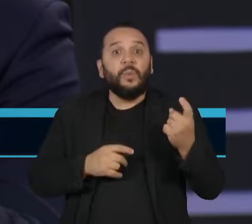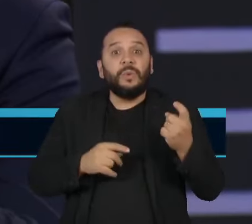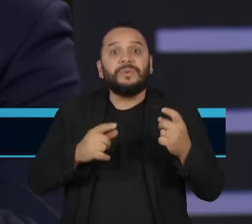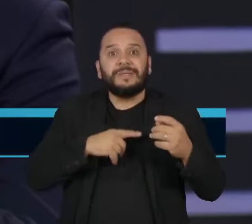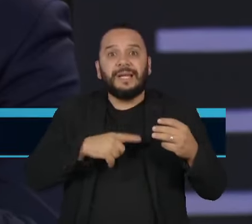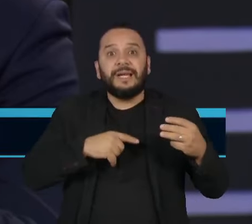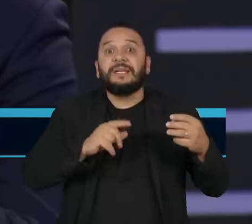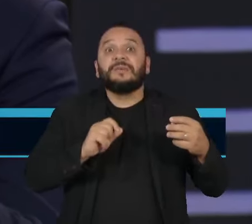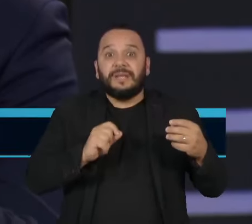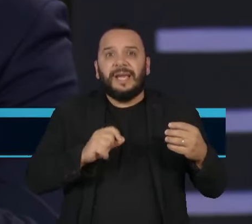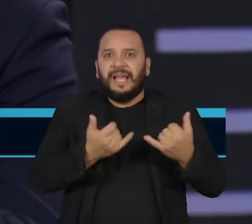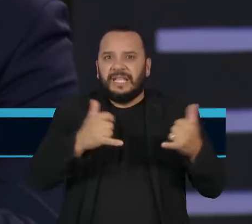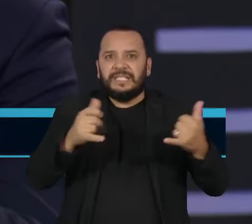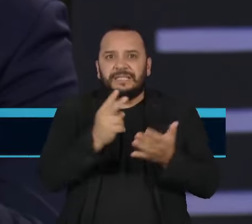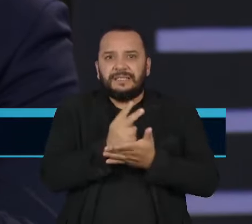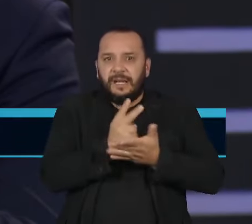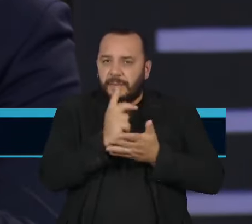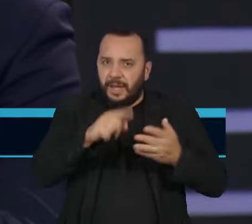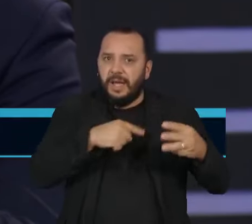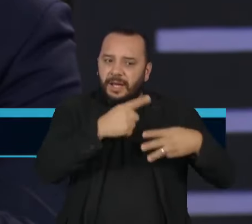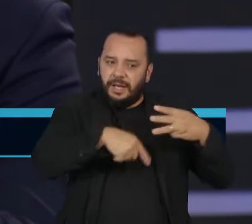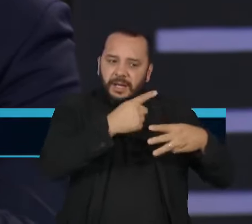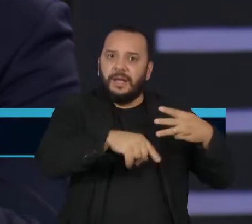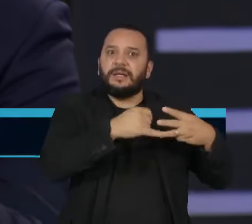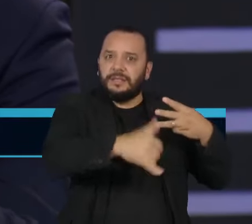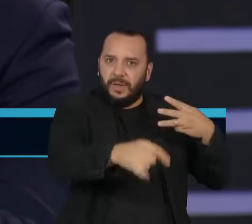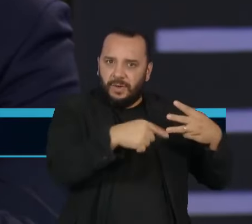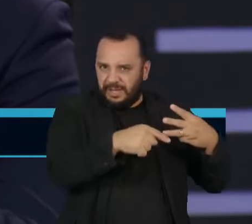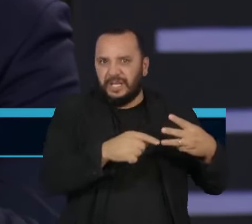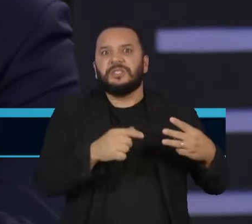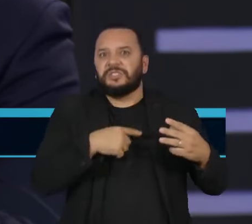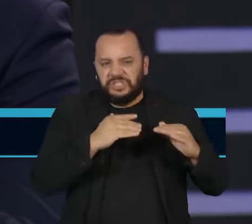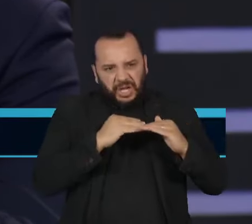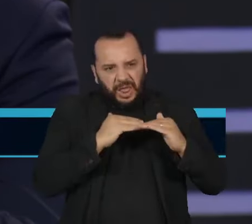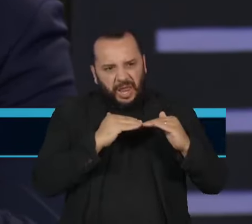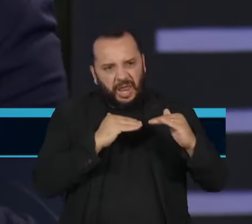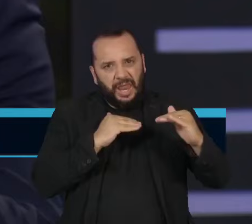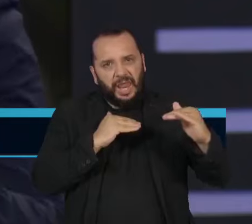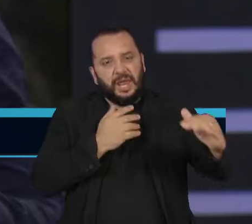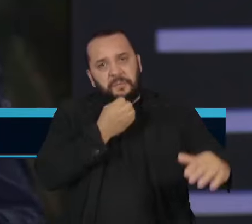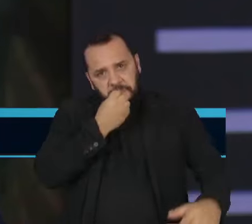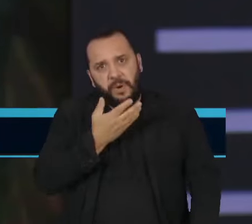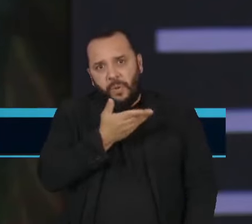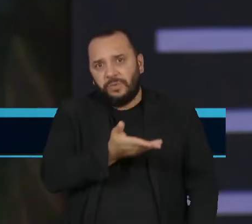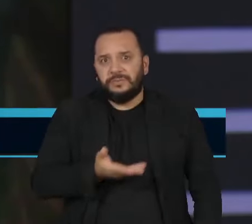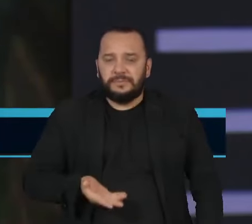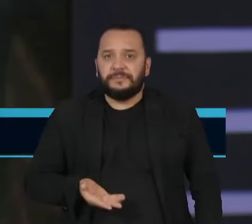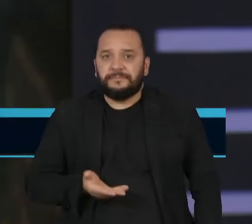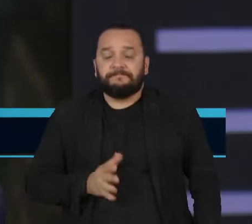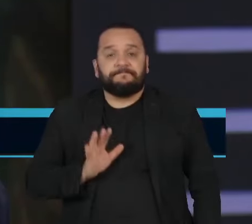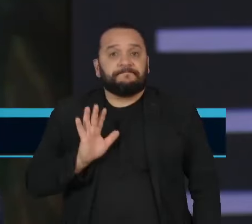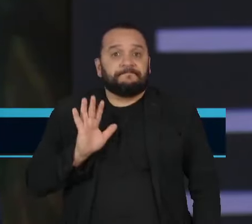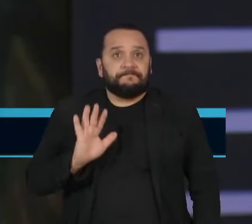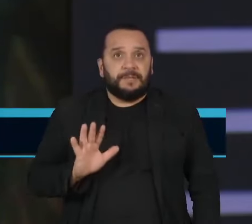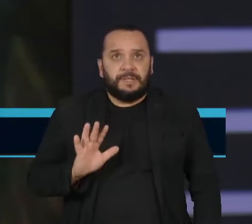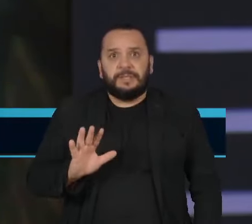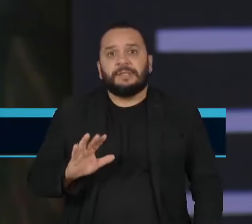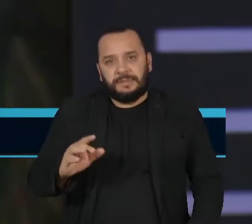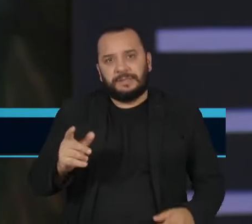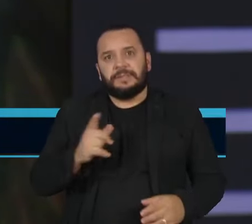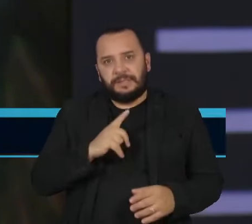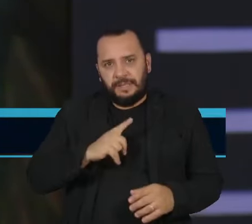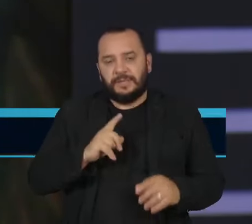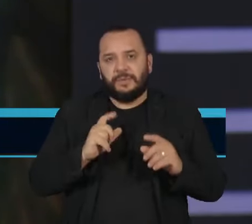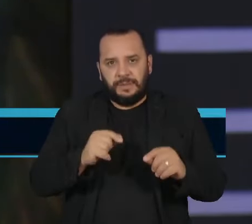a energia hidráulica. Tem seus custos? Tem seu custo, mas nós devemos mitigar esse custo, porque nós temos verdadeiras baterias